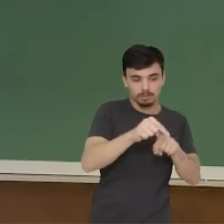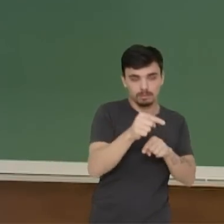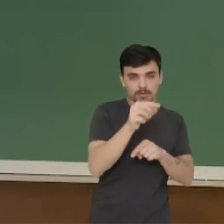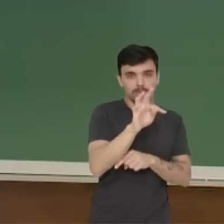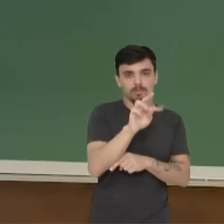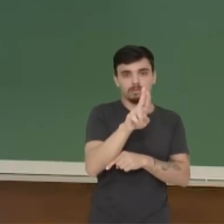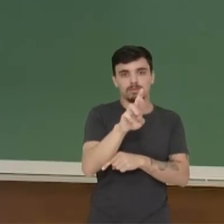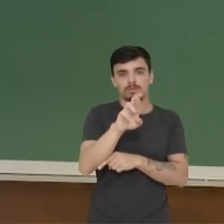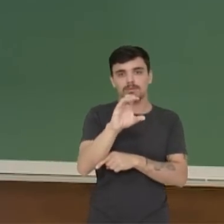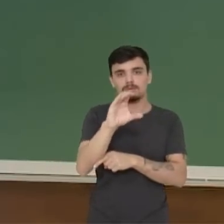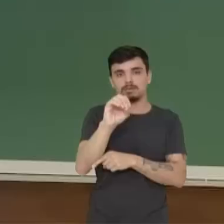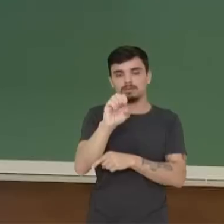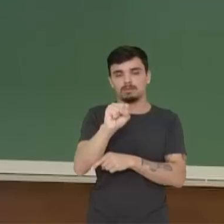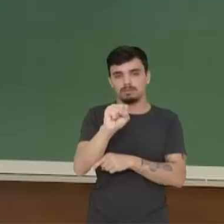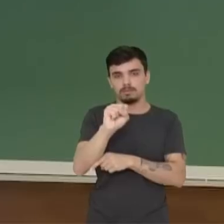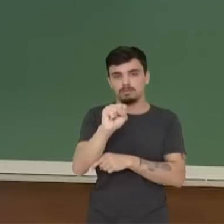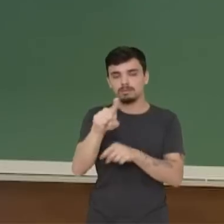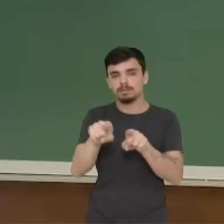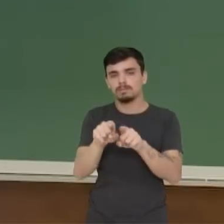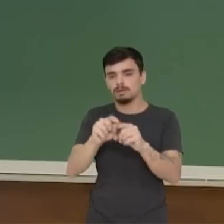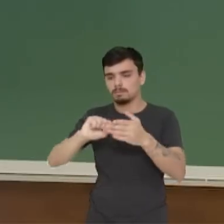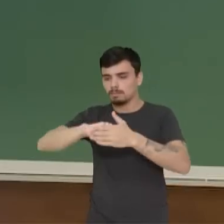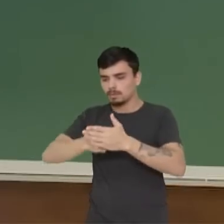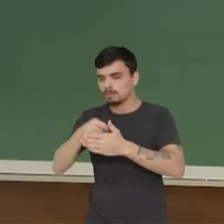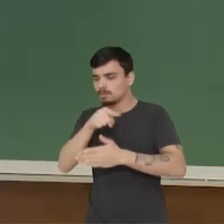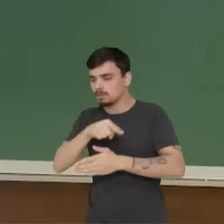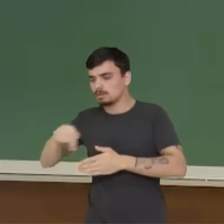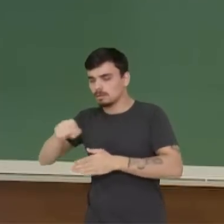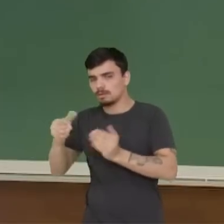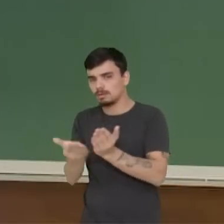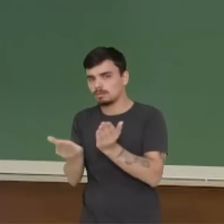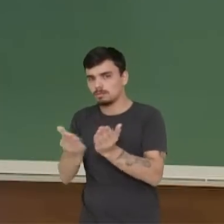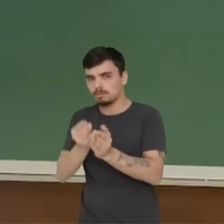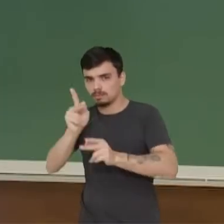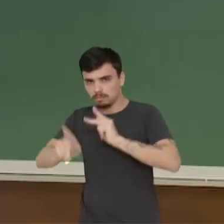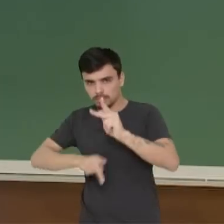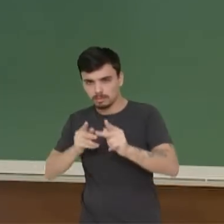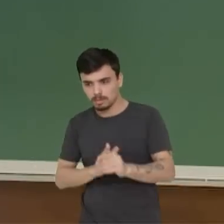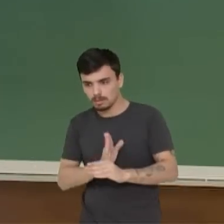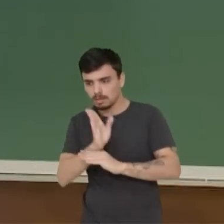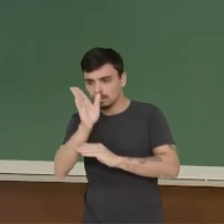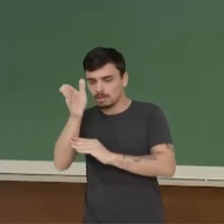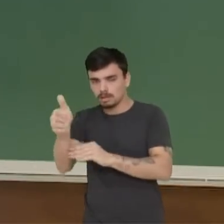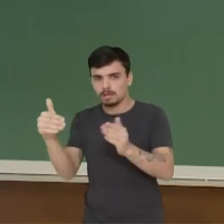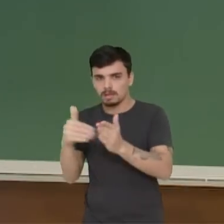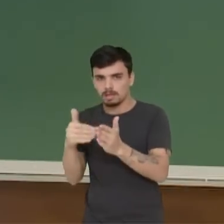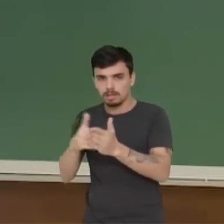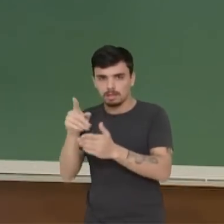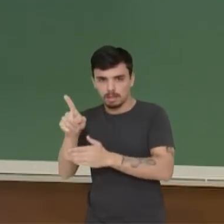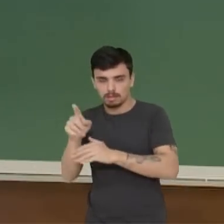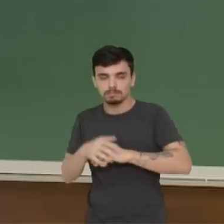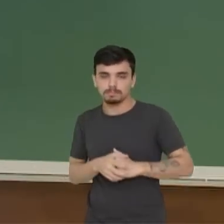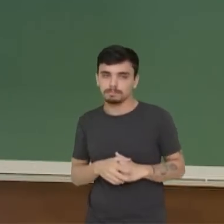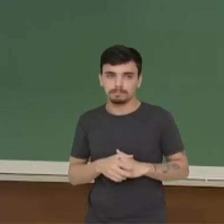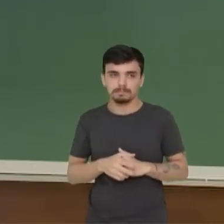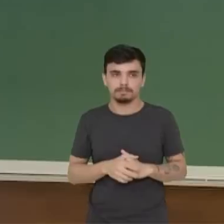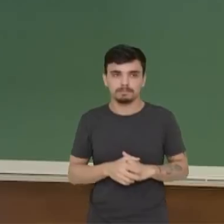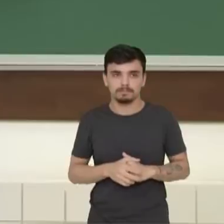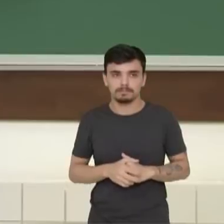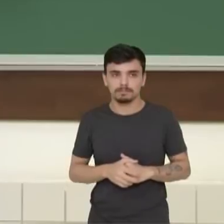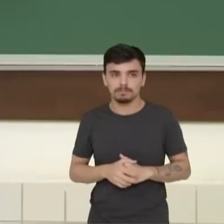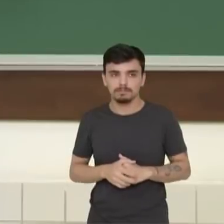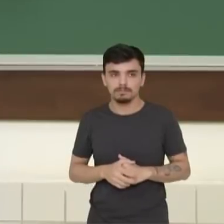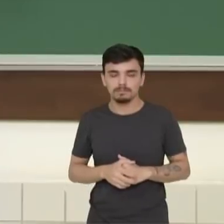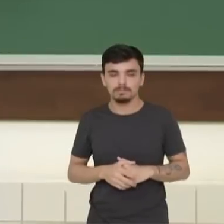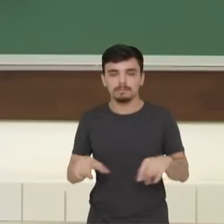converteram ao islamismo e que proibiram os cristãos de irem até a Terra Santa. Nós